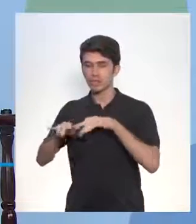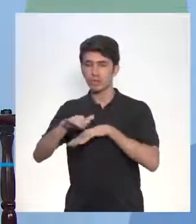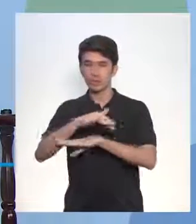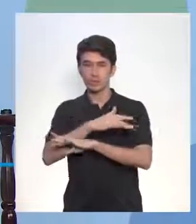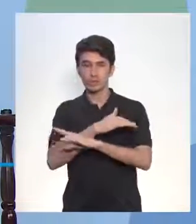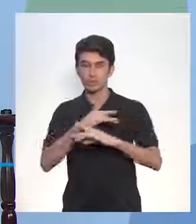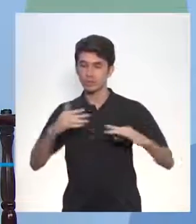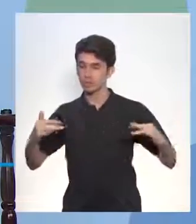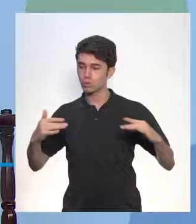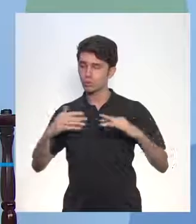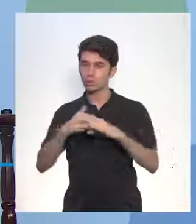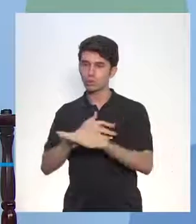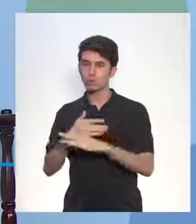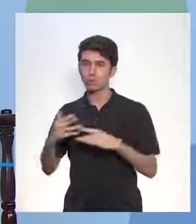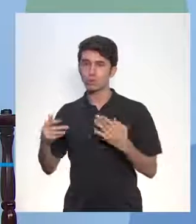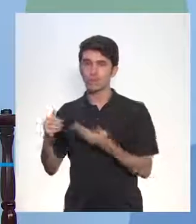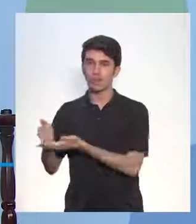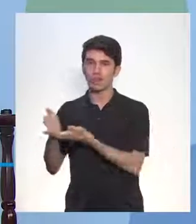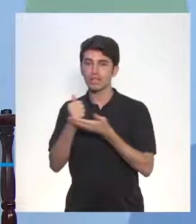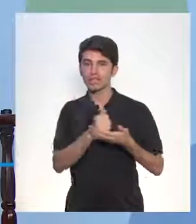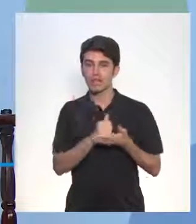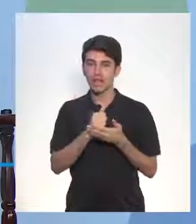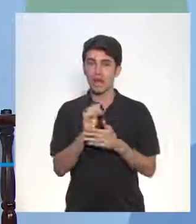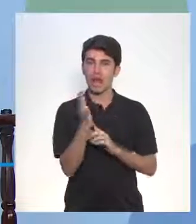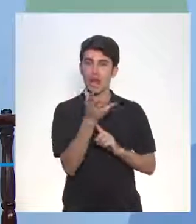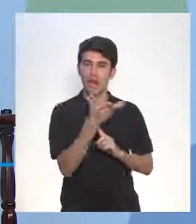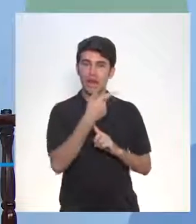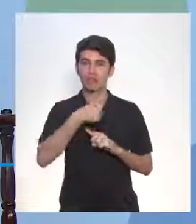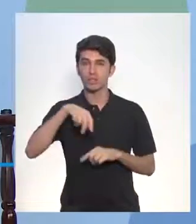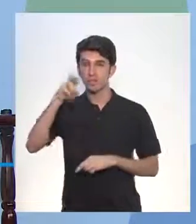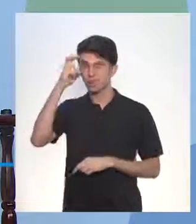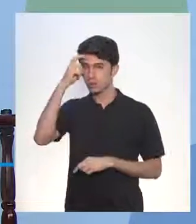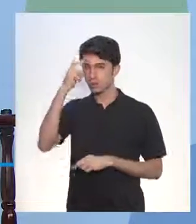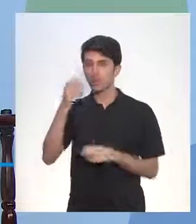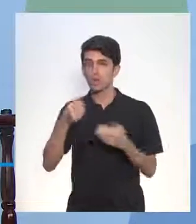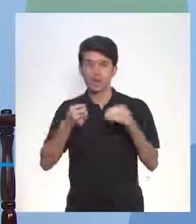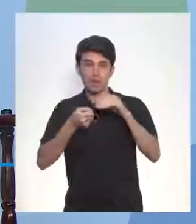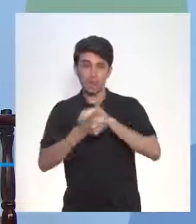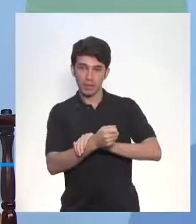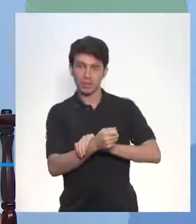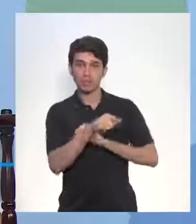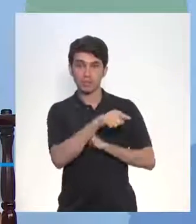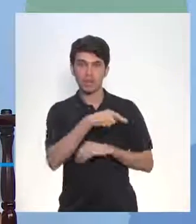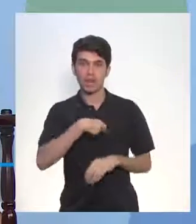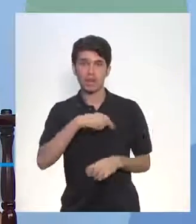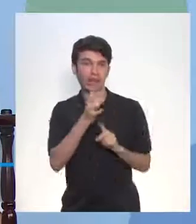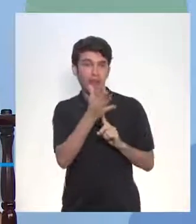estavam trazendo o mecenato, a arte, a cultura, estavam patrocinando a arte, eles